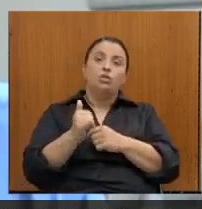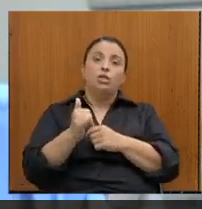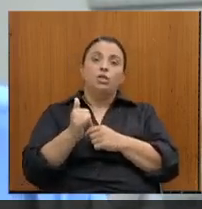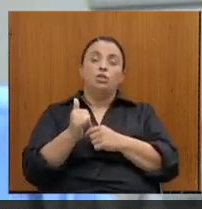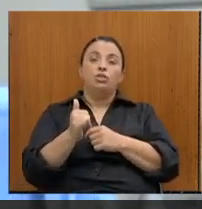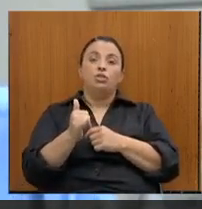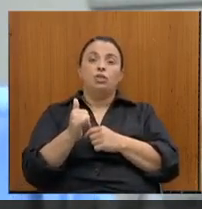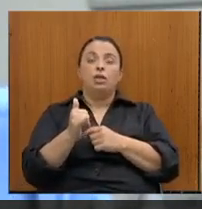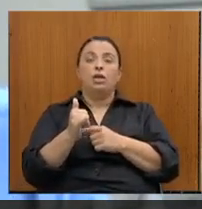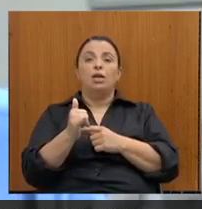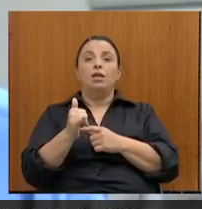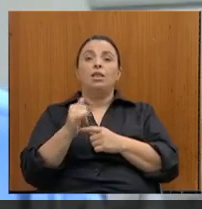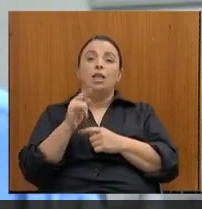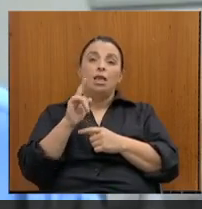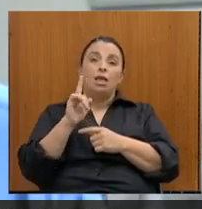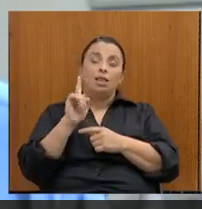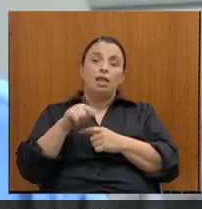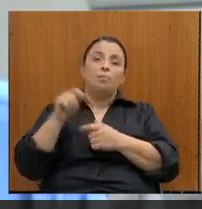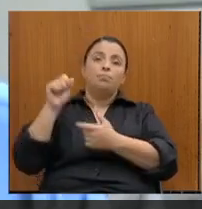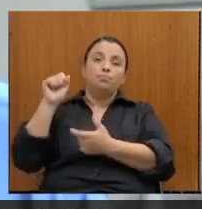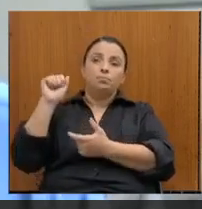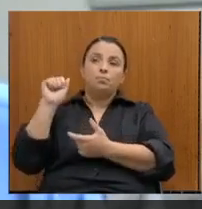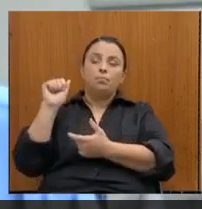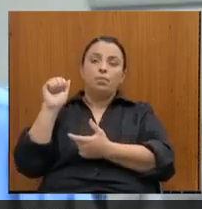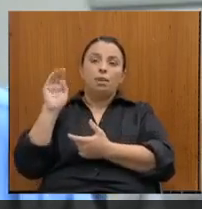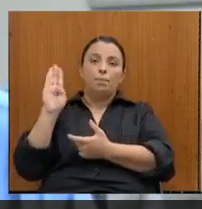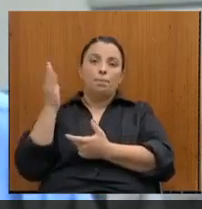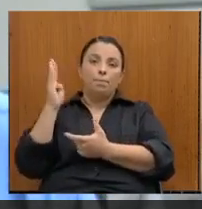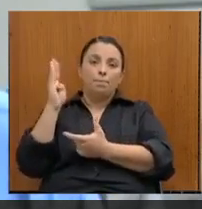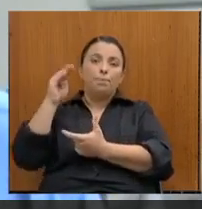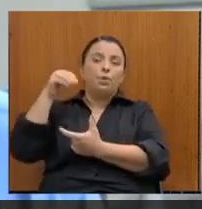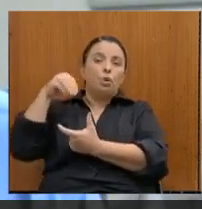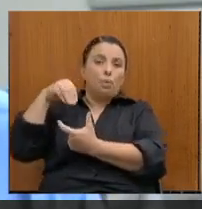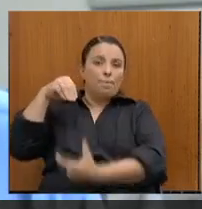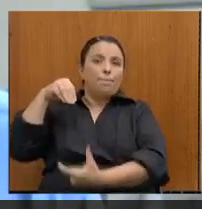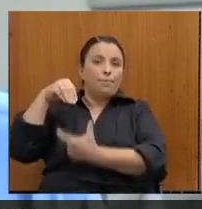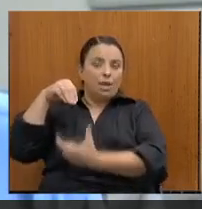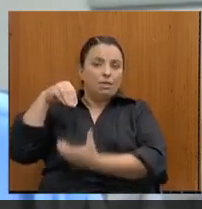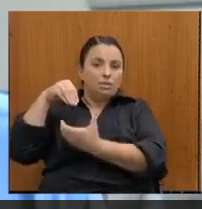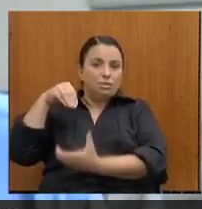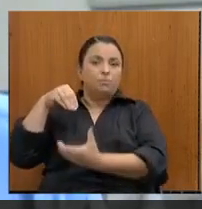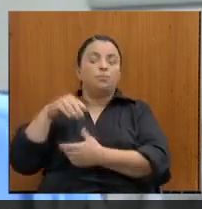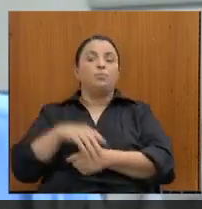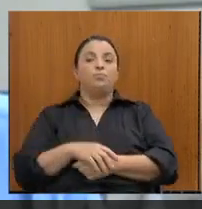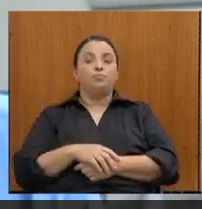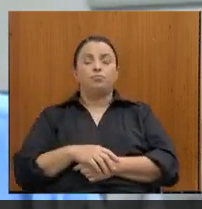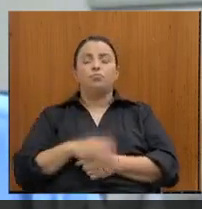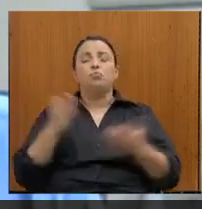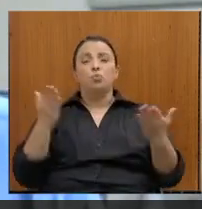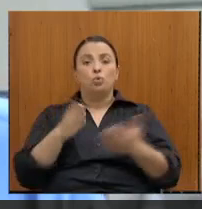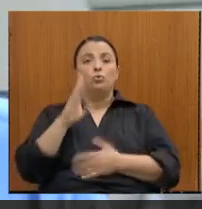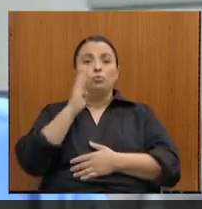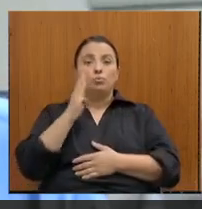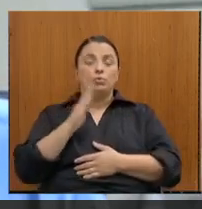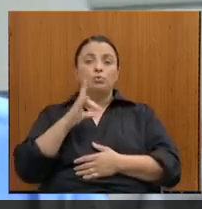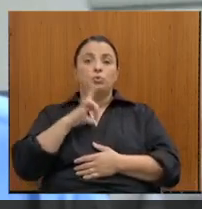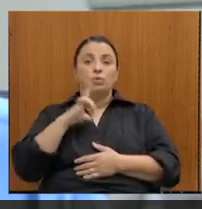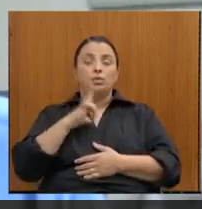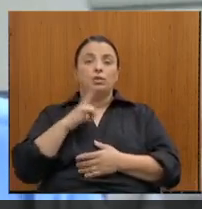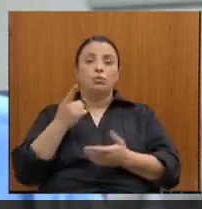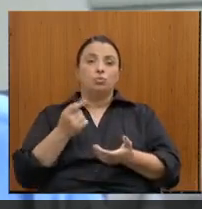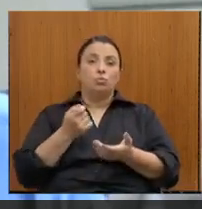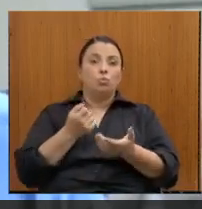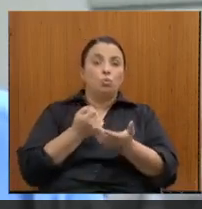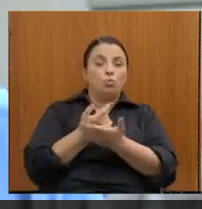canavieiro basicamente nós temos hoje no Brasil é um grande consumidor e produtor